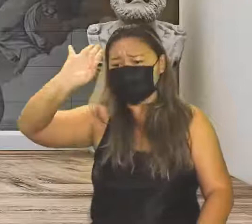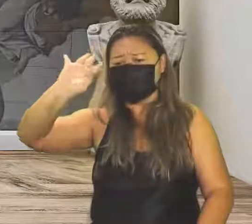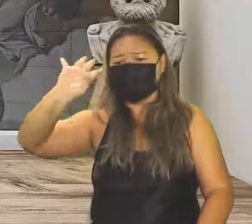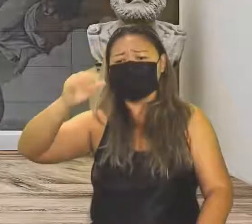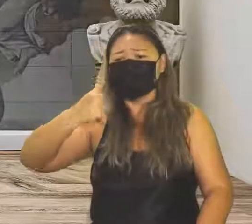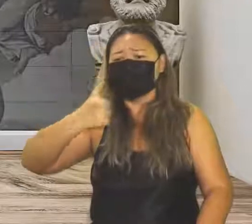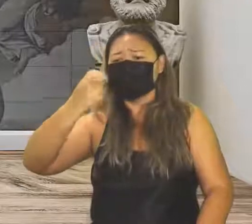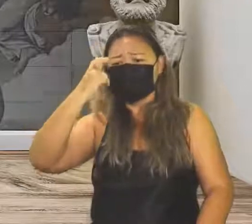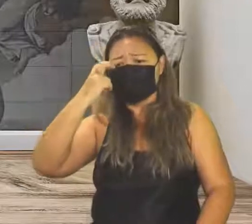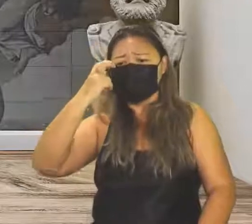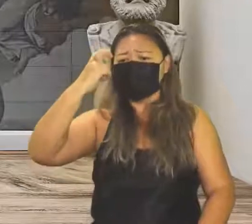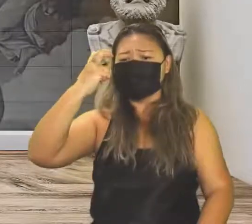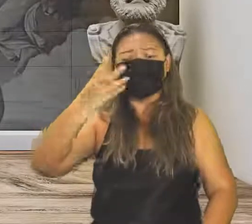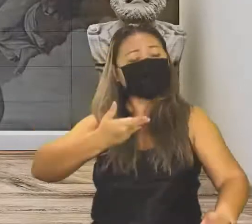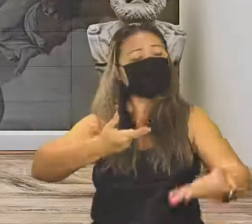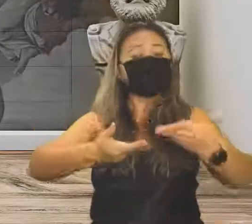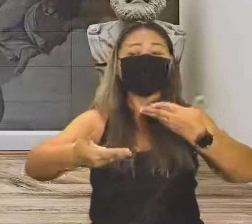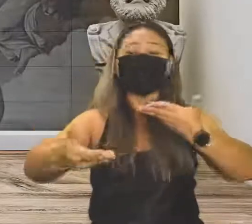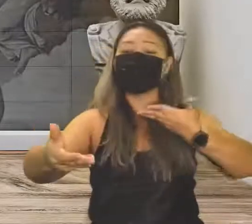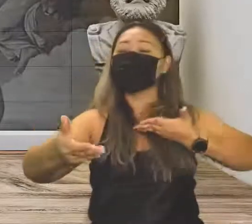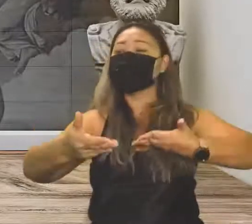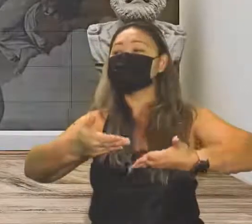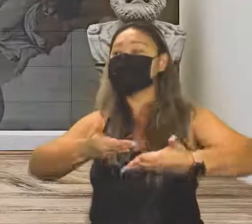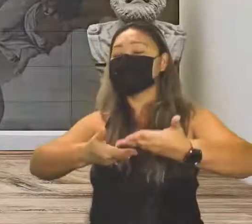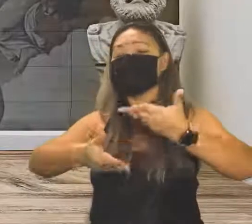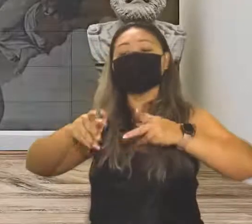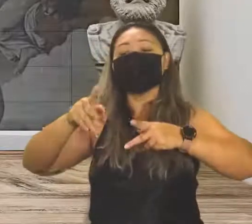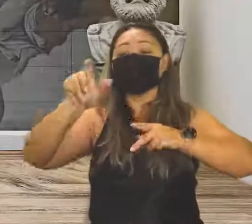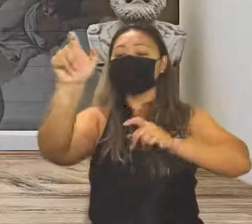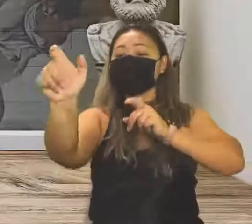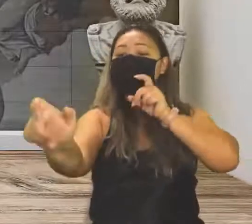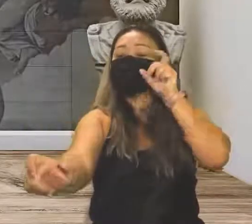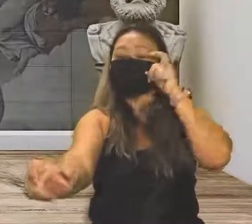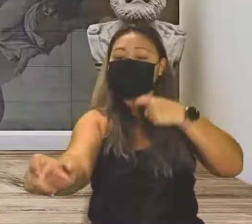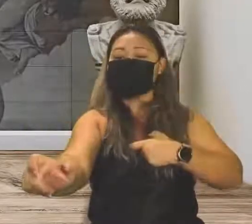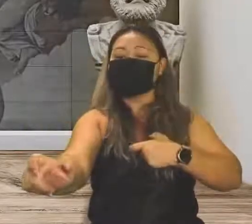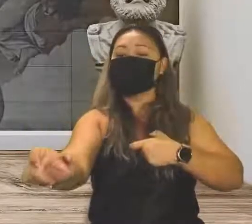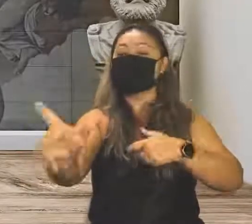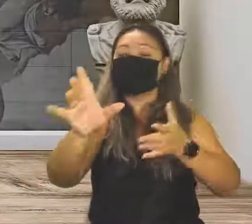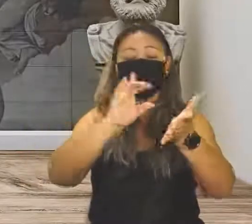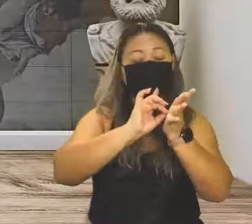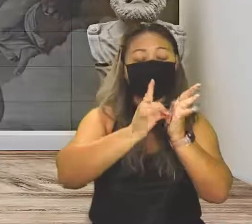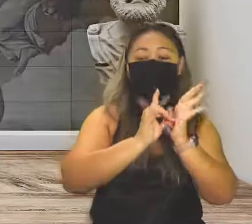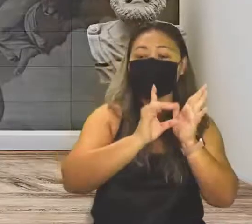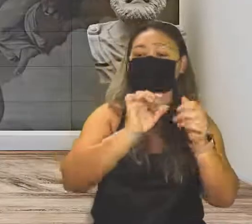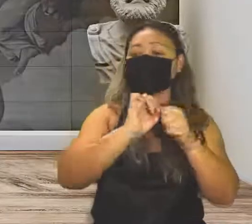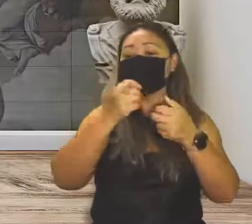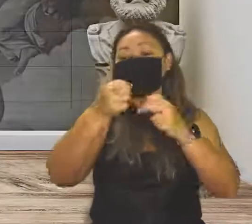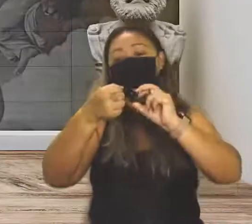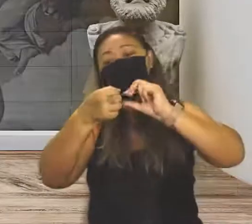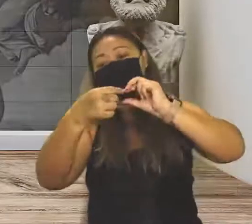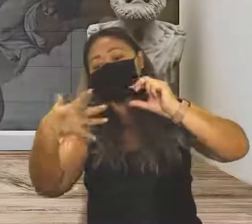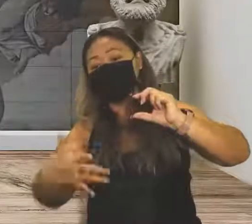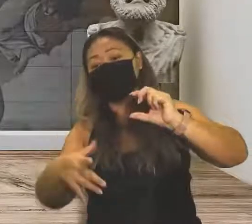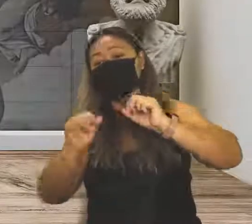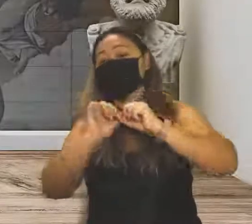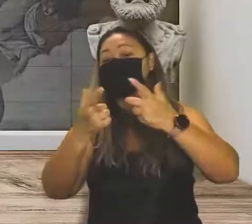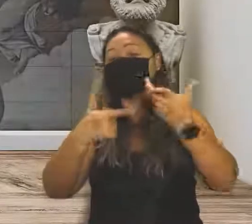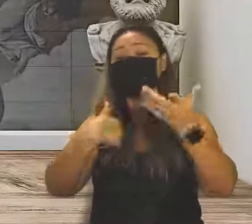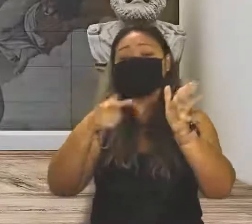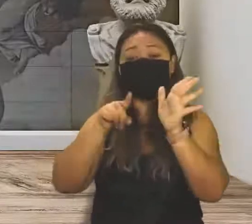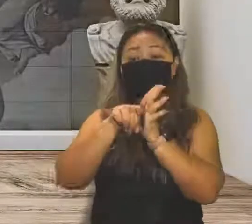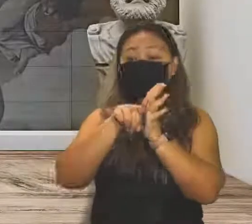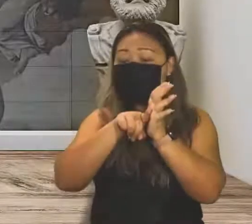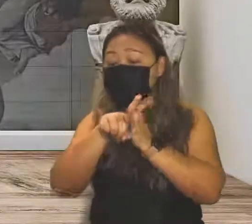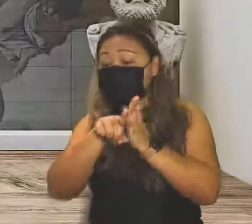muito sábia para poder dialogar com as pessoas, porque tem um dicionário, tem o Google, etc., onde você vai